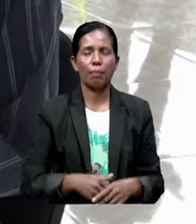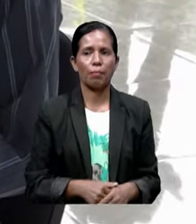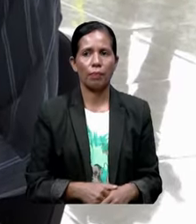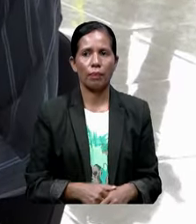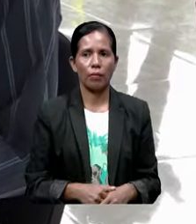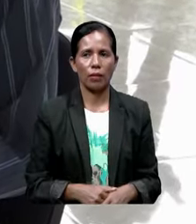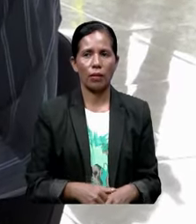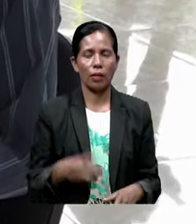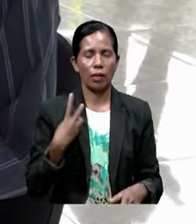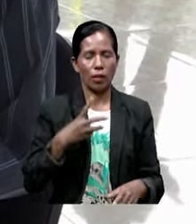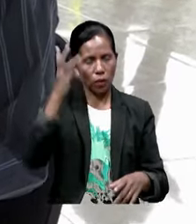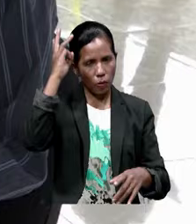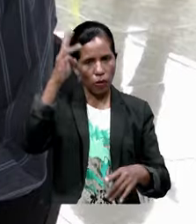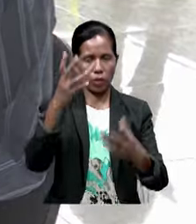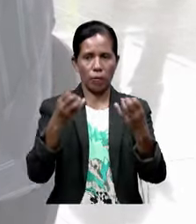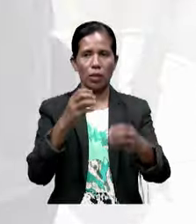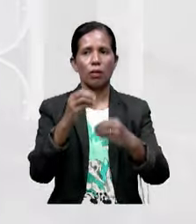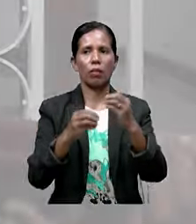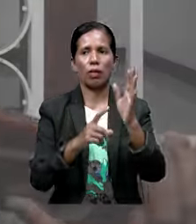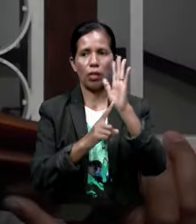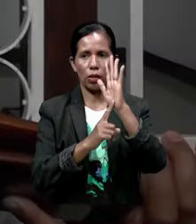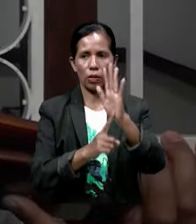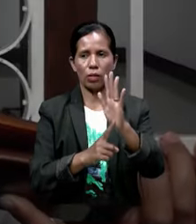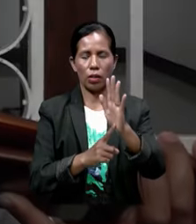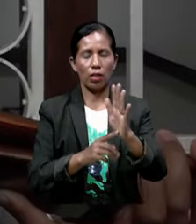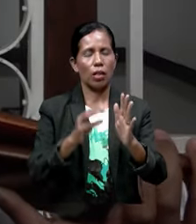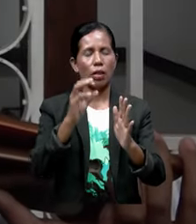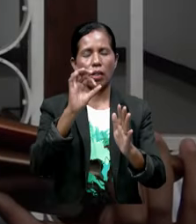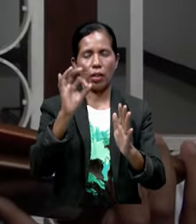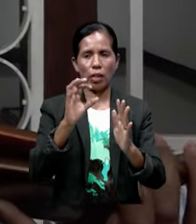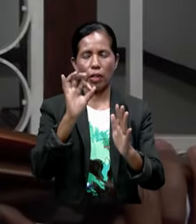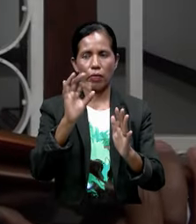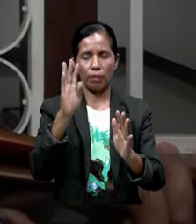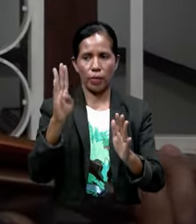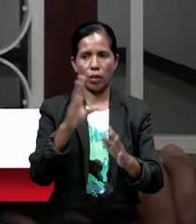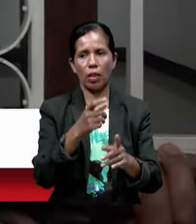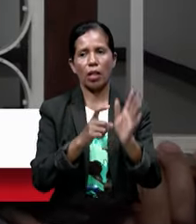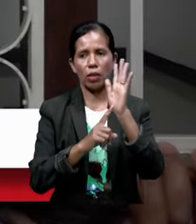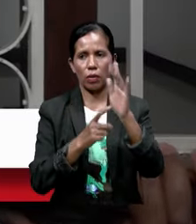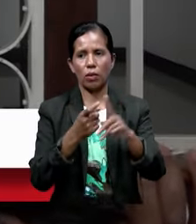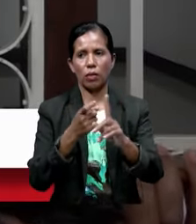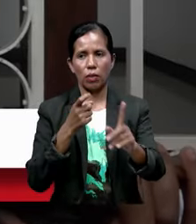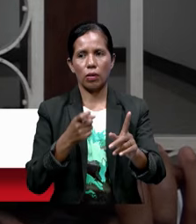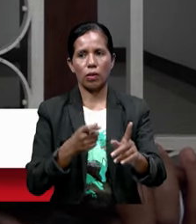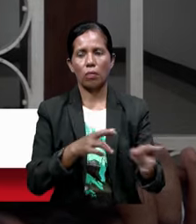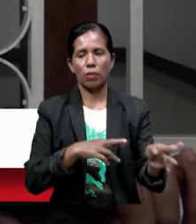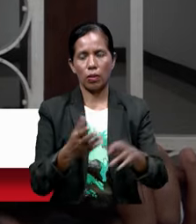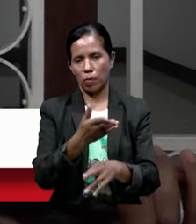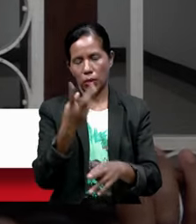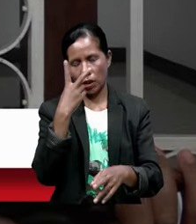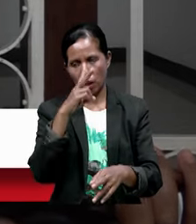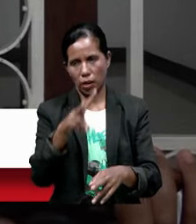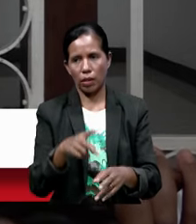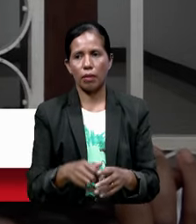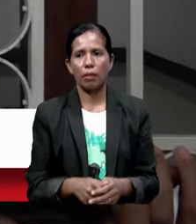ia preocupação barak no bem maka hatou si media sosial hatou si parti pronto itu bos rakompanya durante